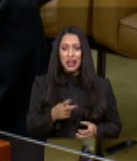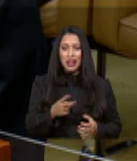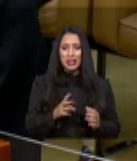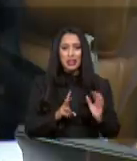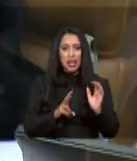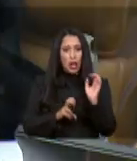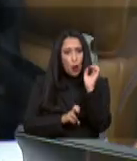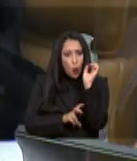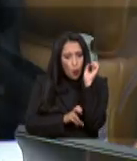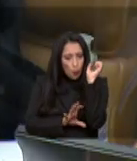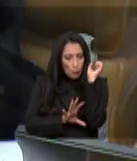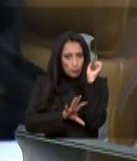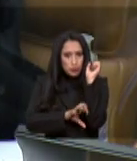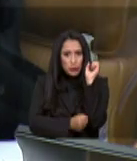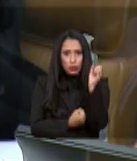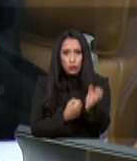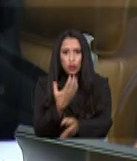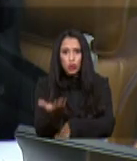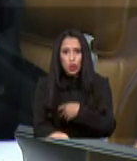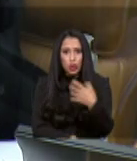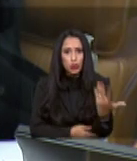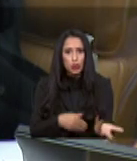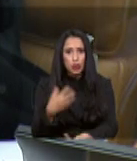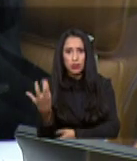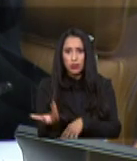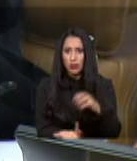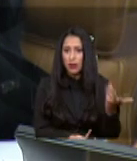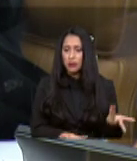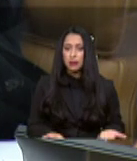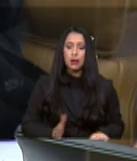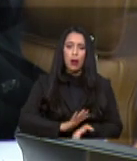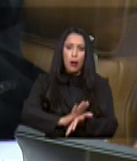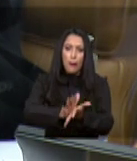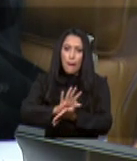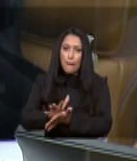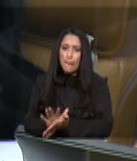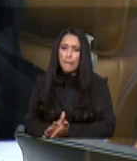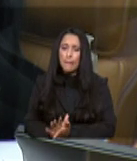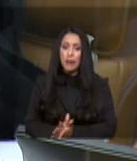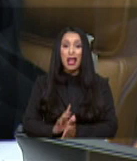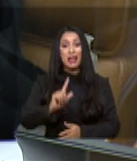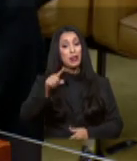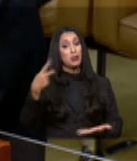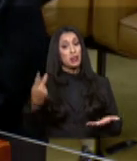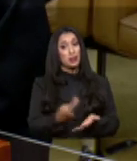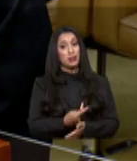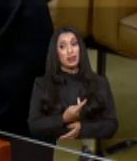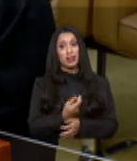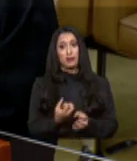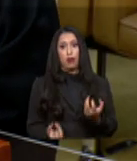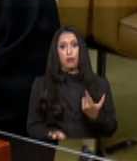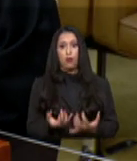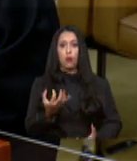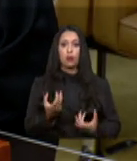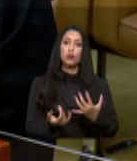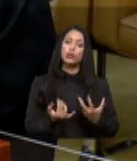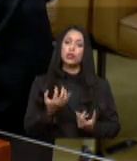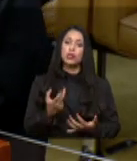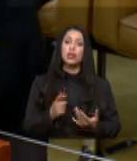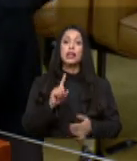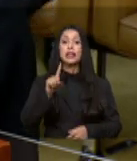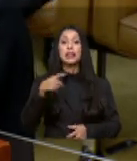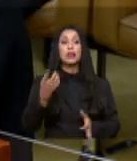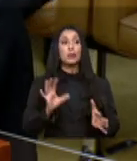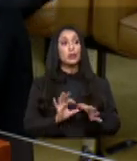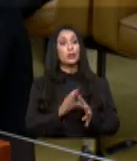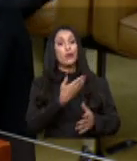portas para depois a pecuária, que abrem as portas para depois os incêndios e que, pasmem, depois abrem as